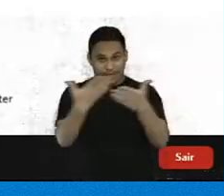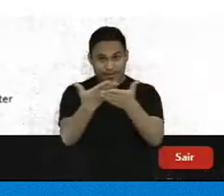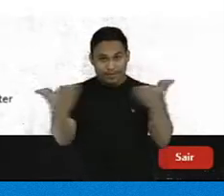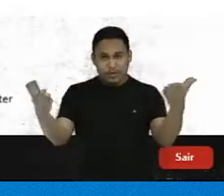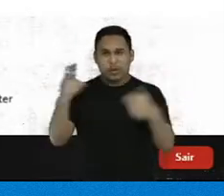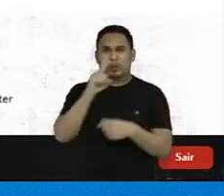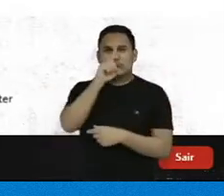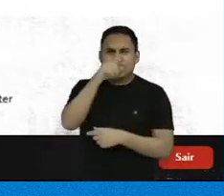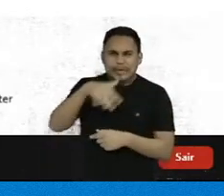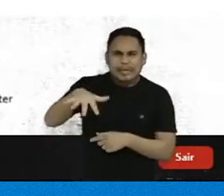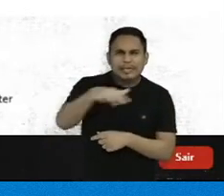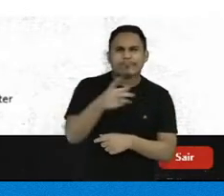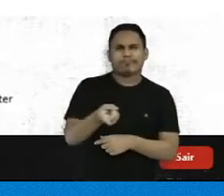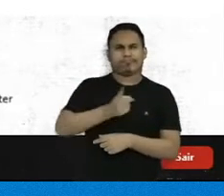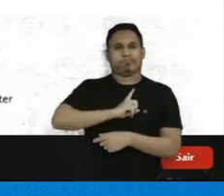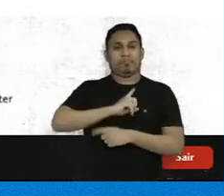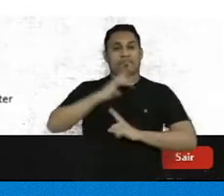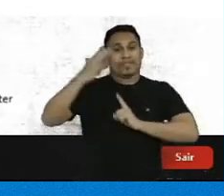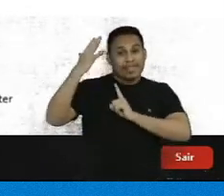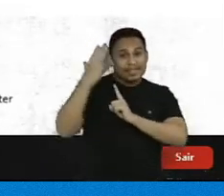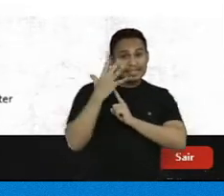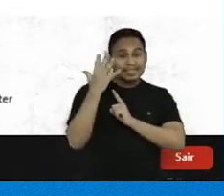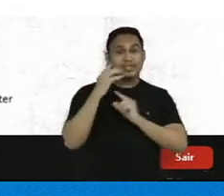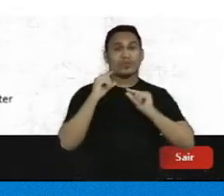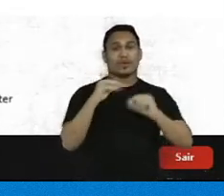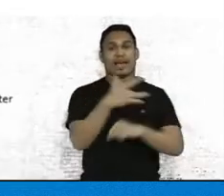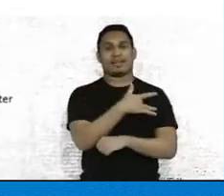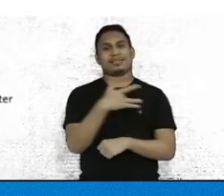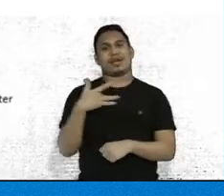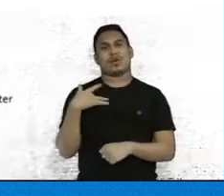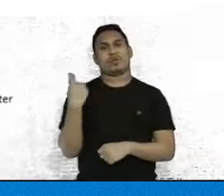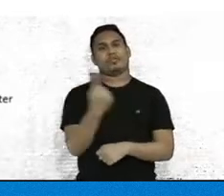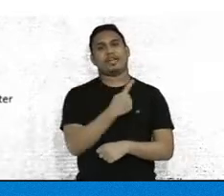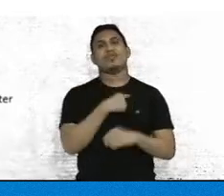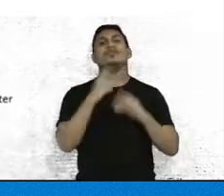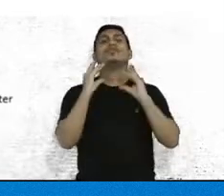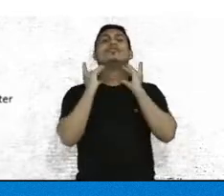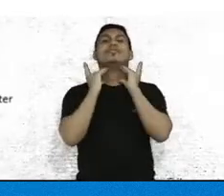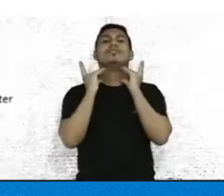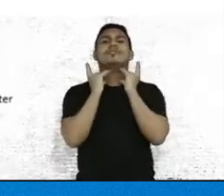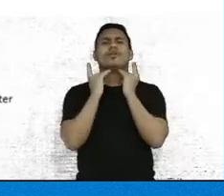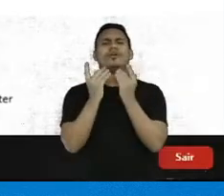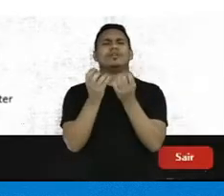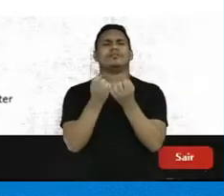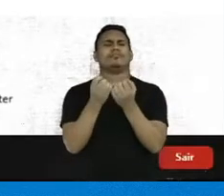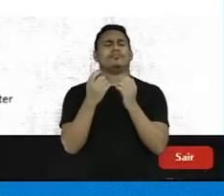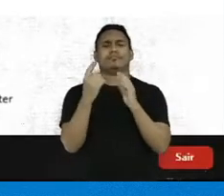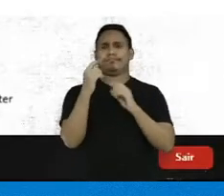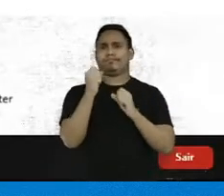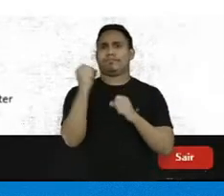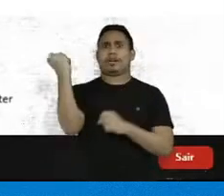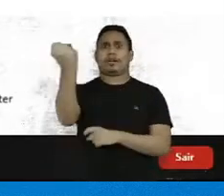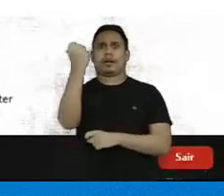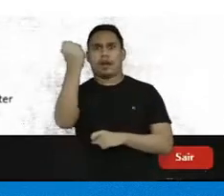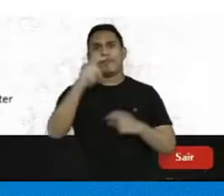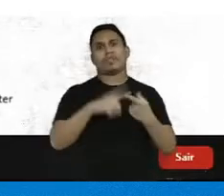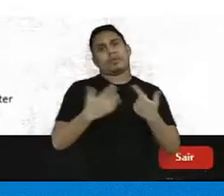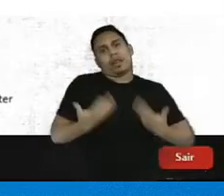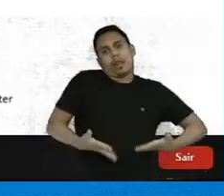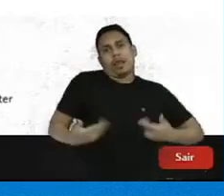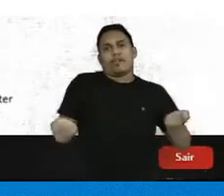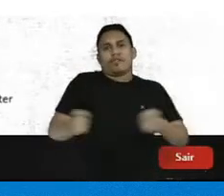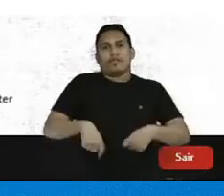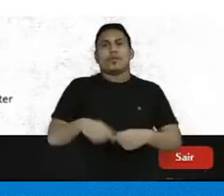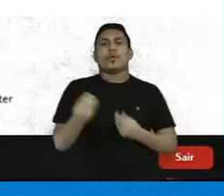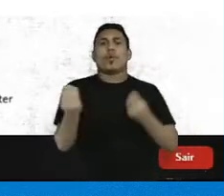elas interferem com a saúde na nossa tireoide em vários níveis, tá? Desde a produção cerebral do hormônio que